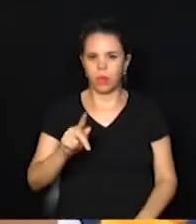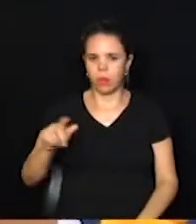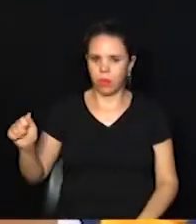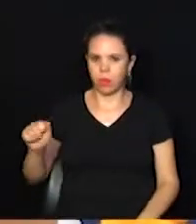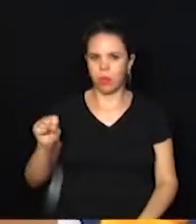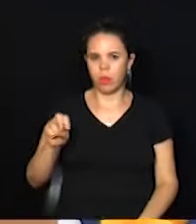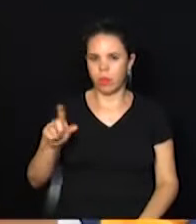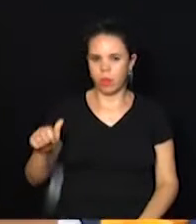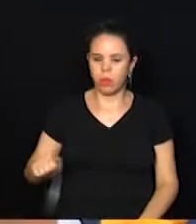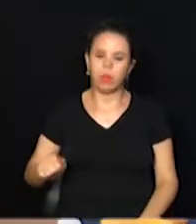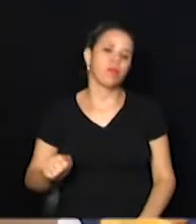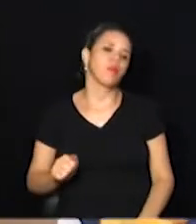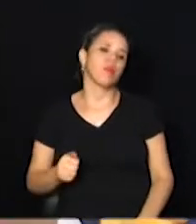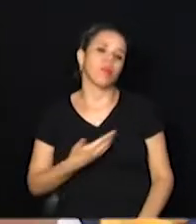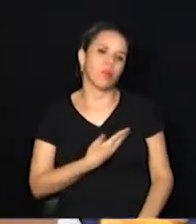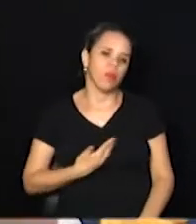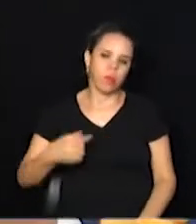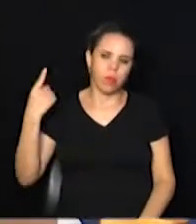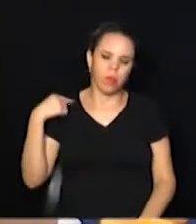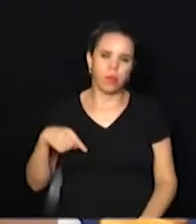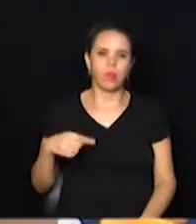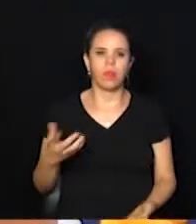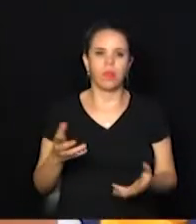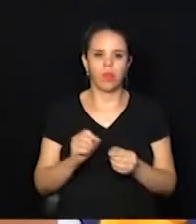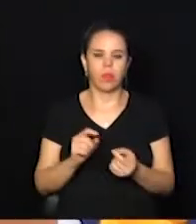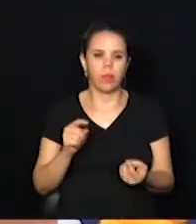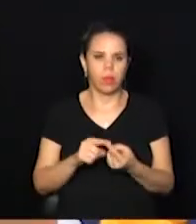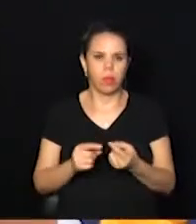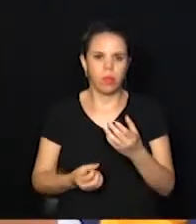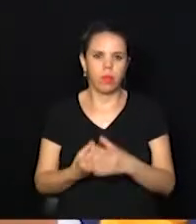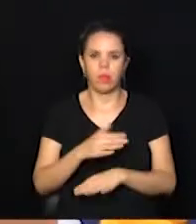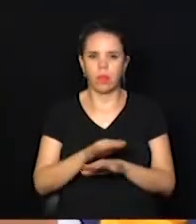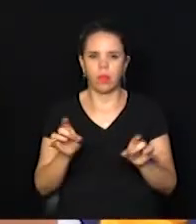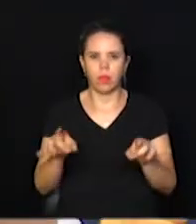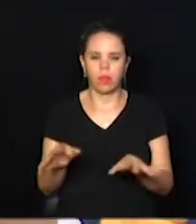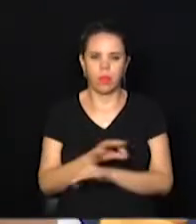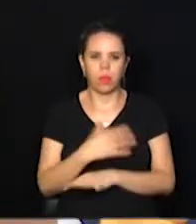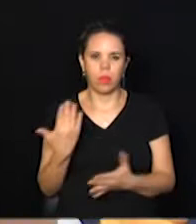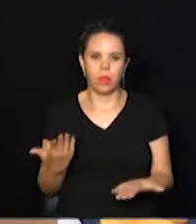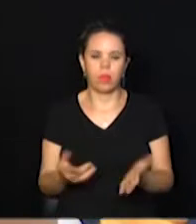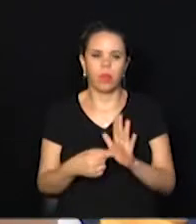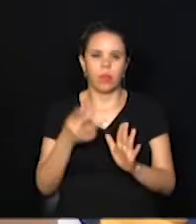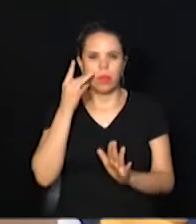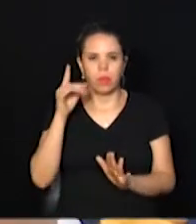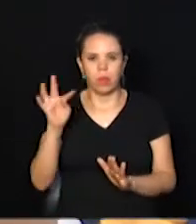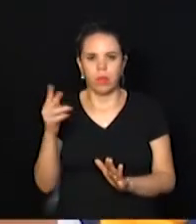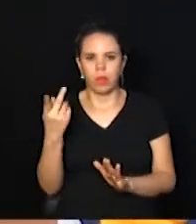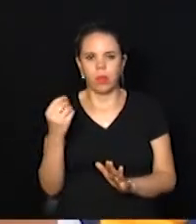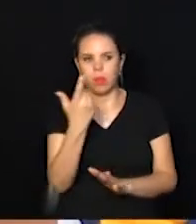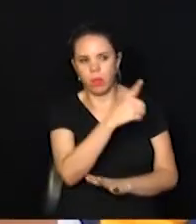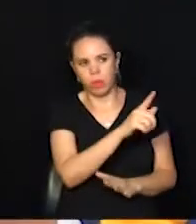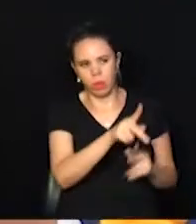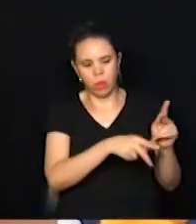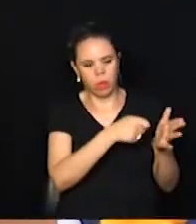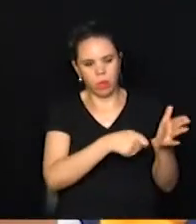governo anterior, do Chico Amaral, pretendia fazer uma APA que era nascer morta, e foi a presença do Toninho lá com outros militantes